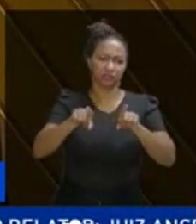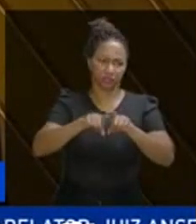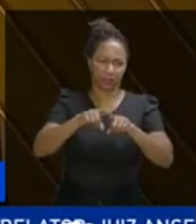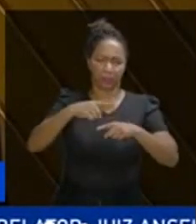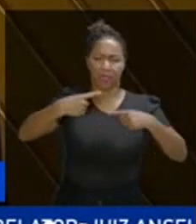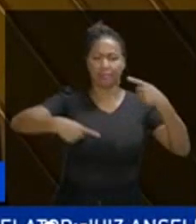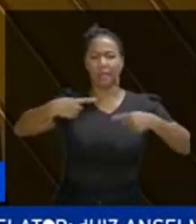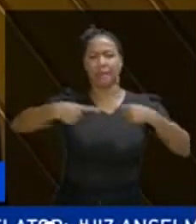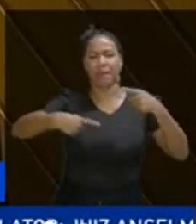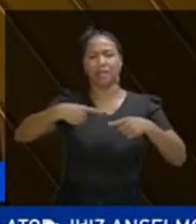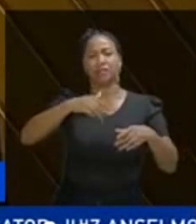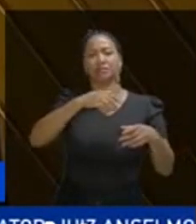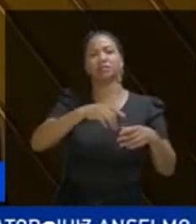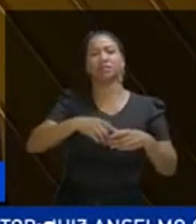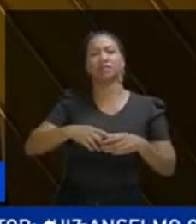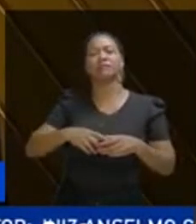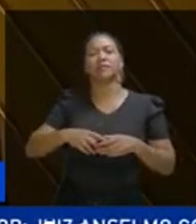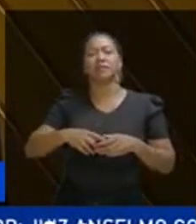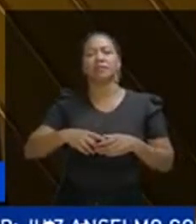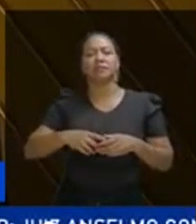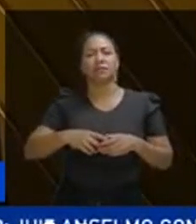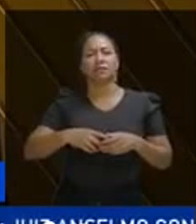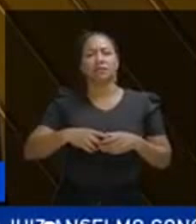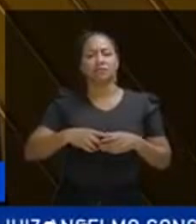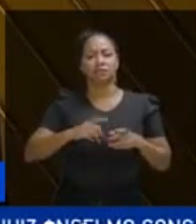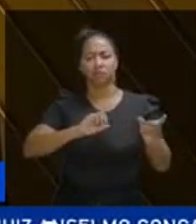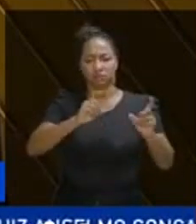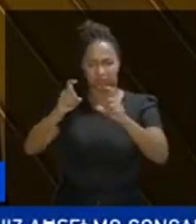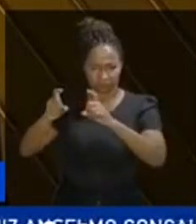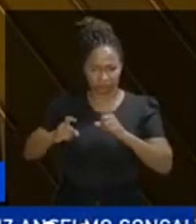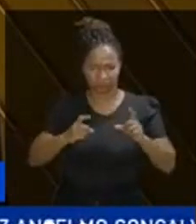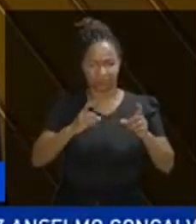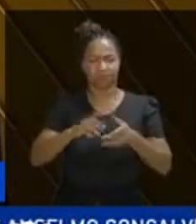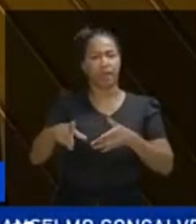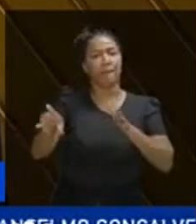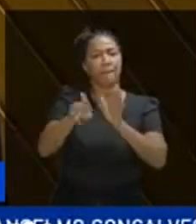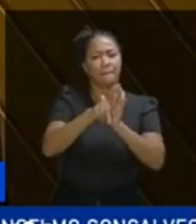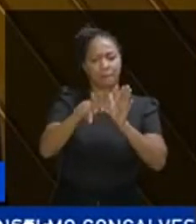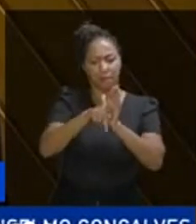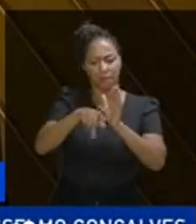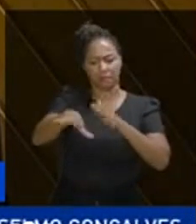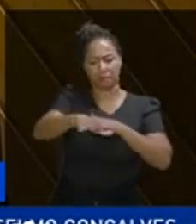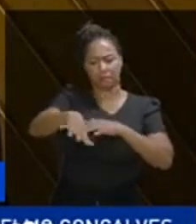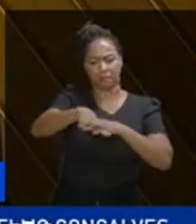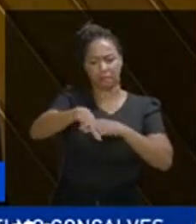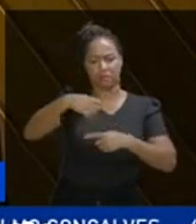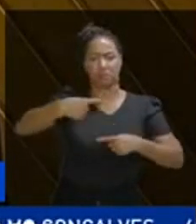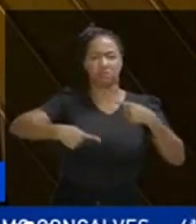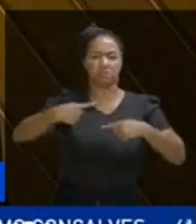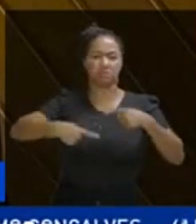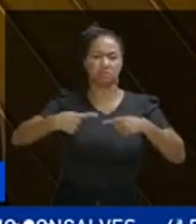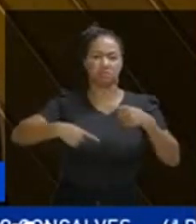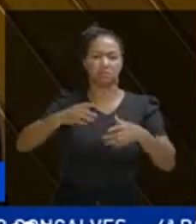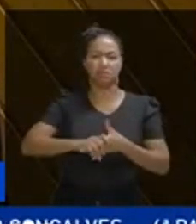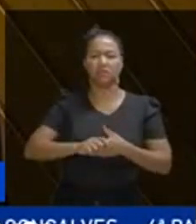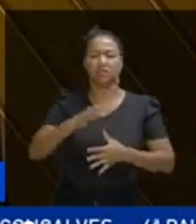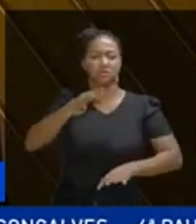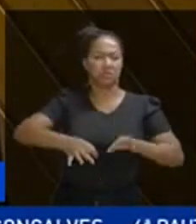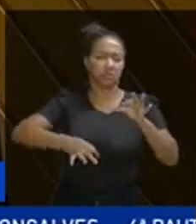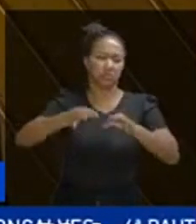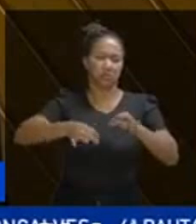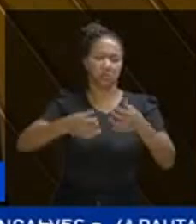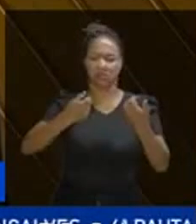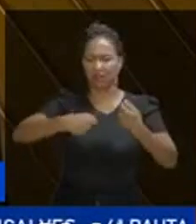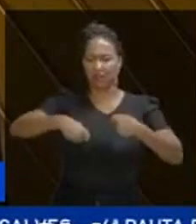debate político que devem ser neutralizadas e respondidas dentro do próprio ambiente político, sem a intervenção do Poder